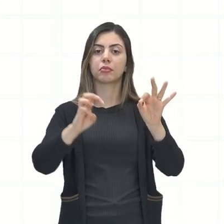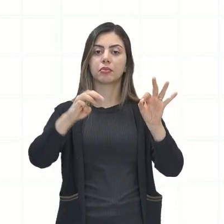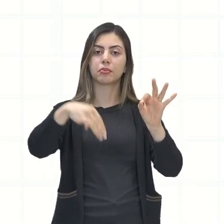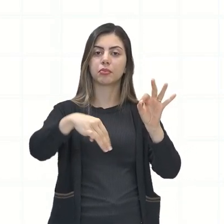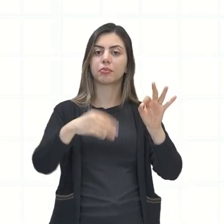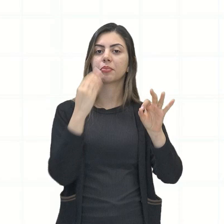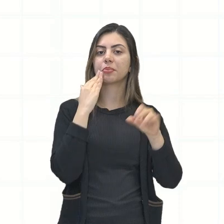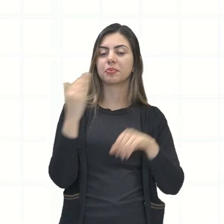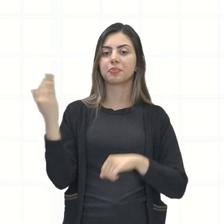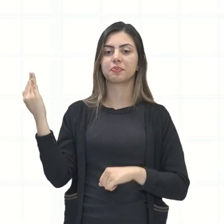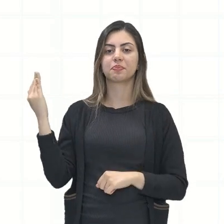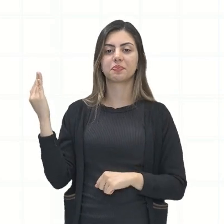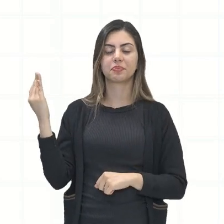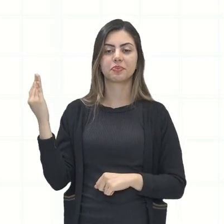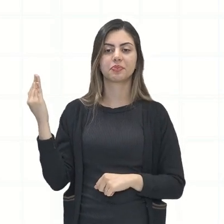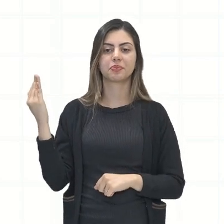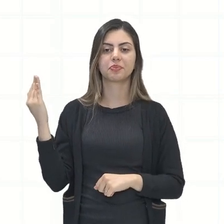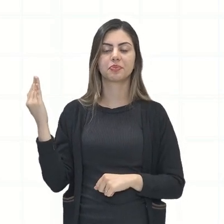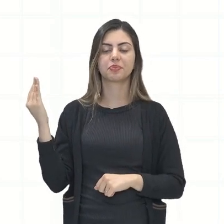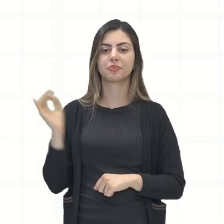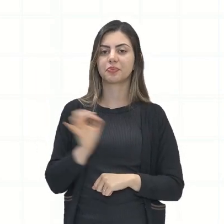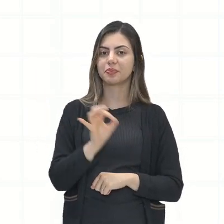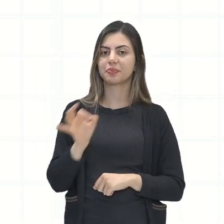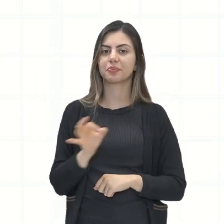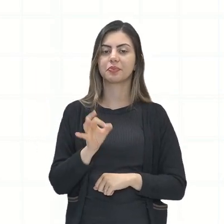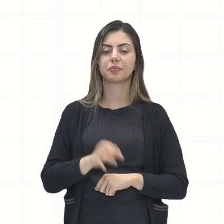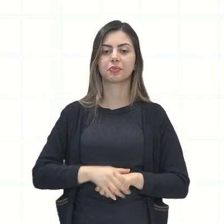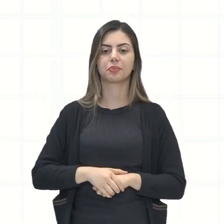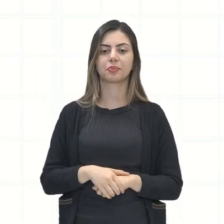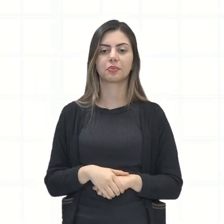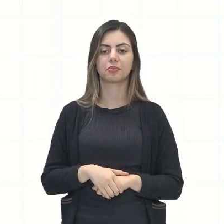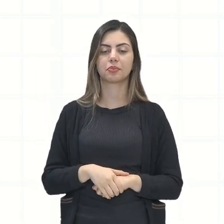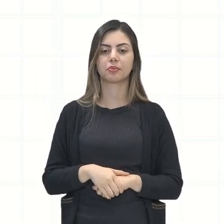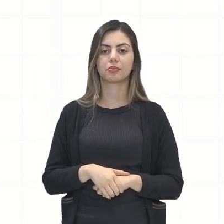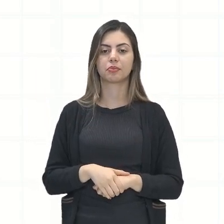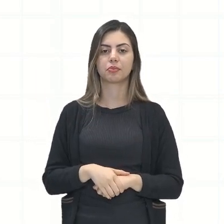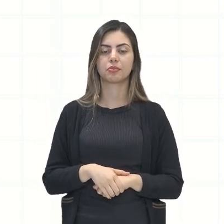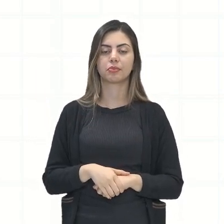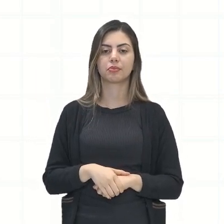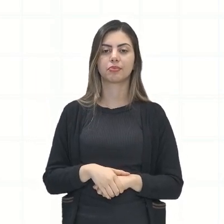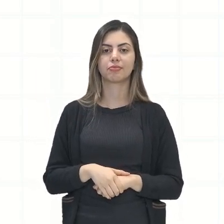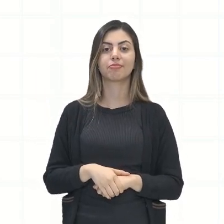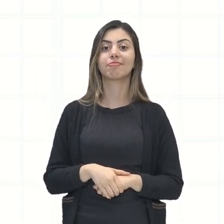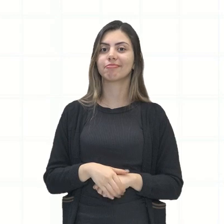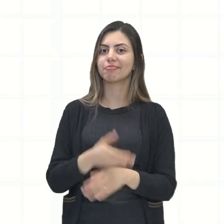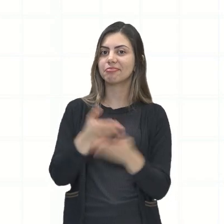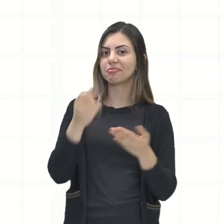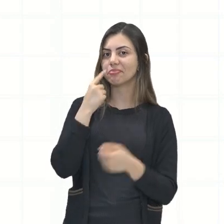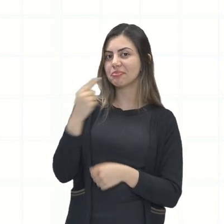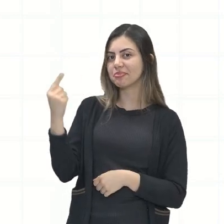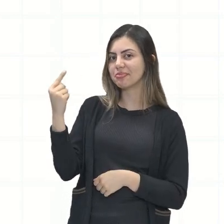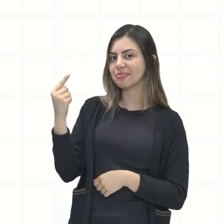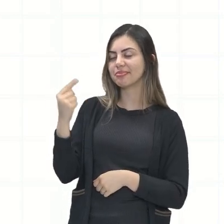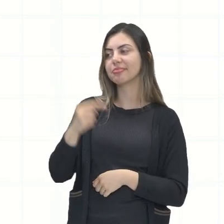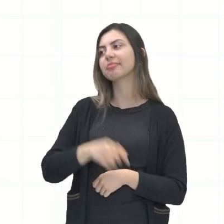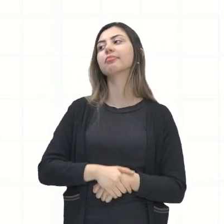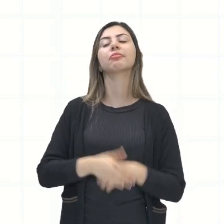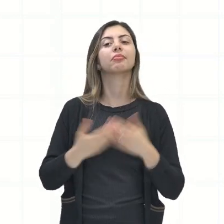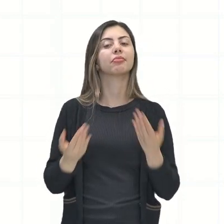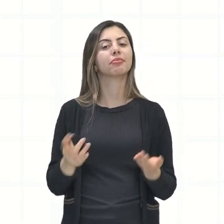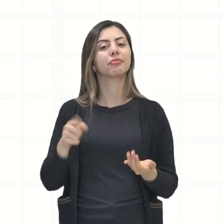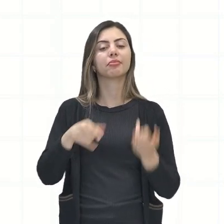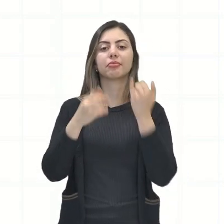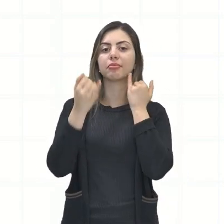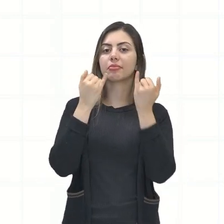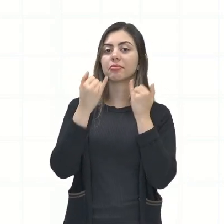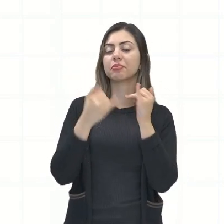15,25 centímetros de altura. Correto? Todo mundo acompanhou aí? Então essas são as